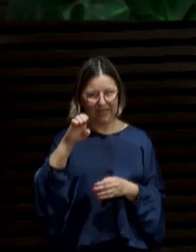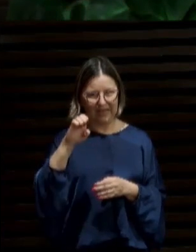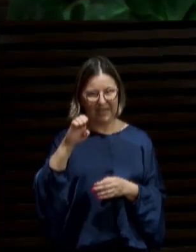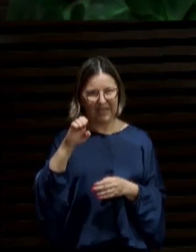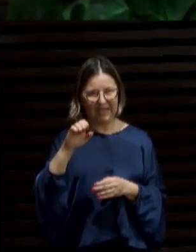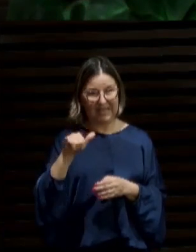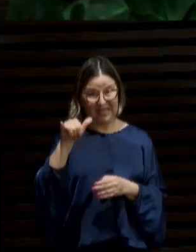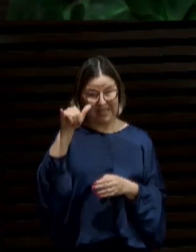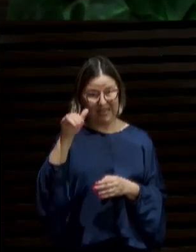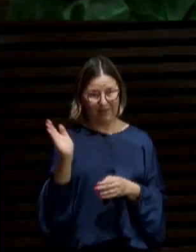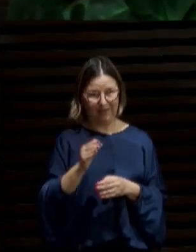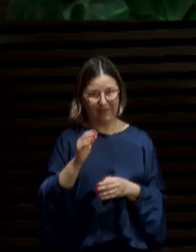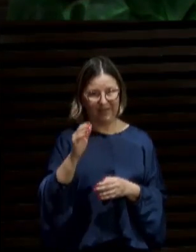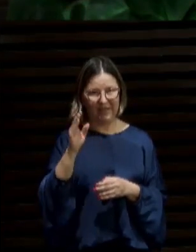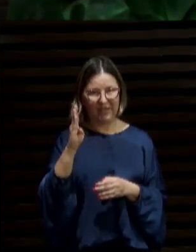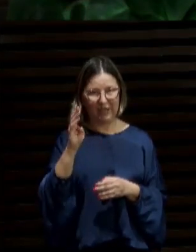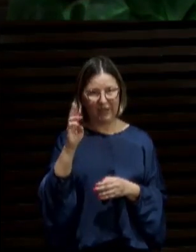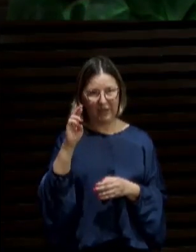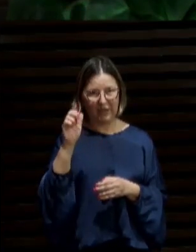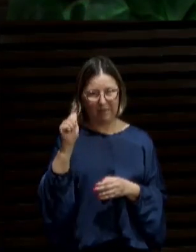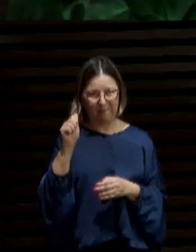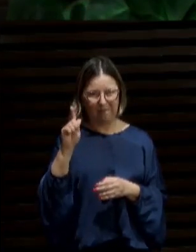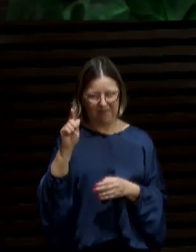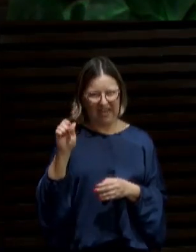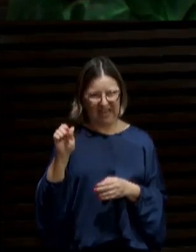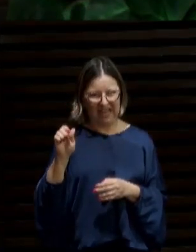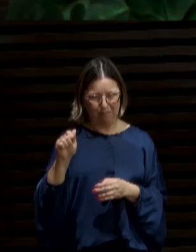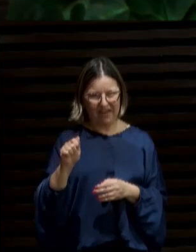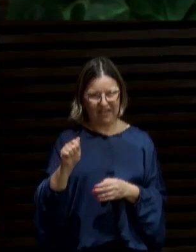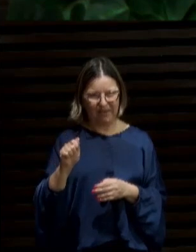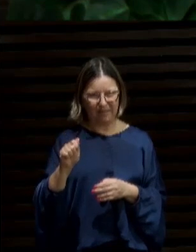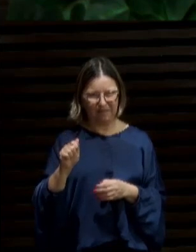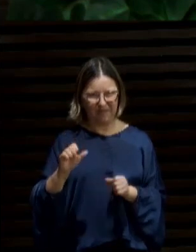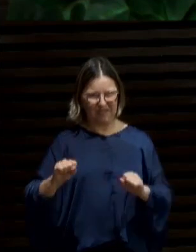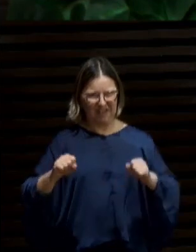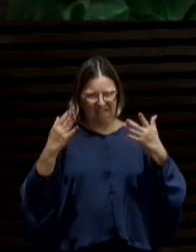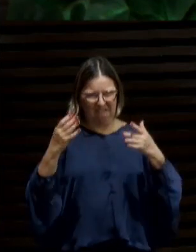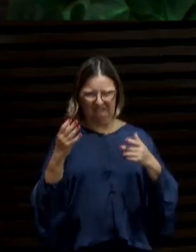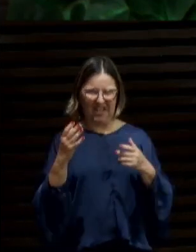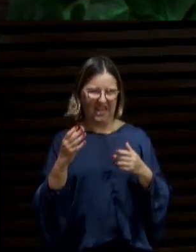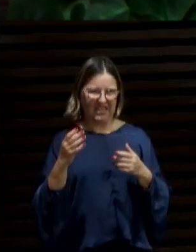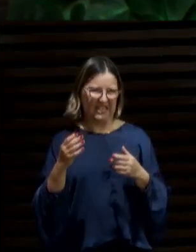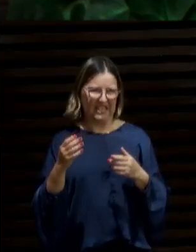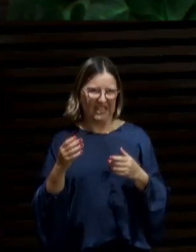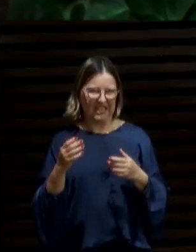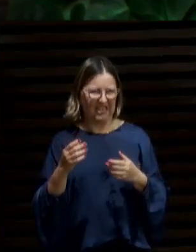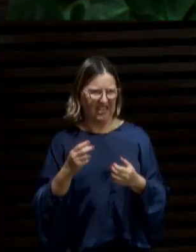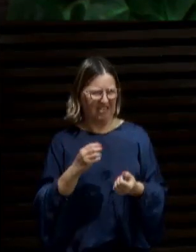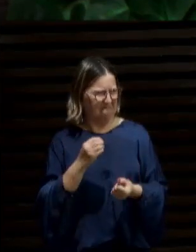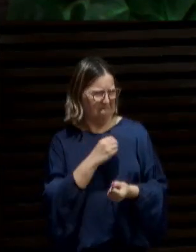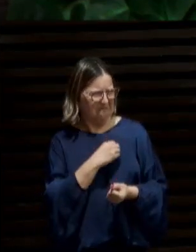promiscuindo. E depois um dia me trouxeram uma menina que numa noite tinha tido 15,